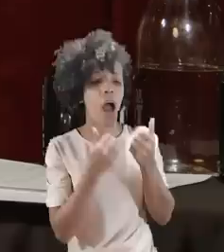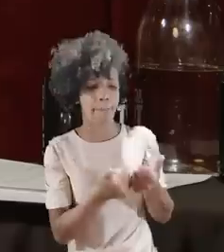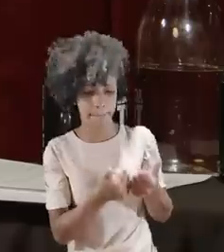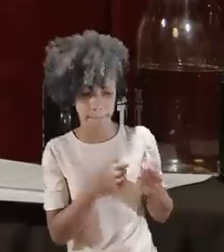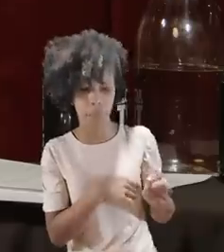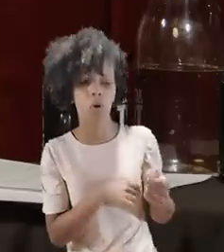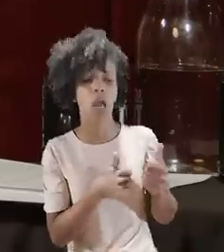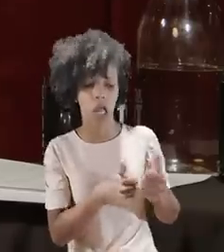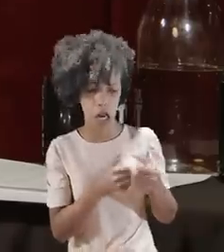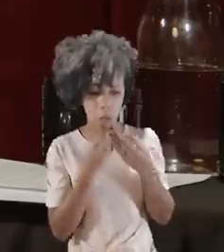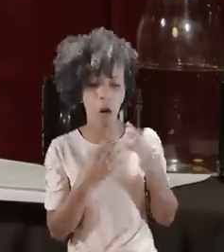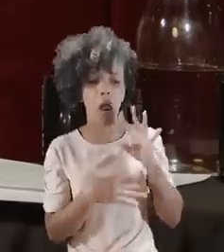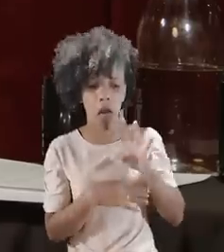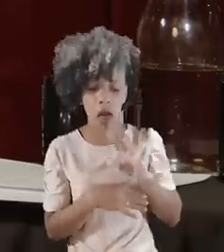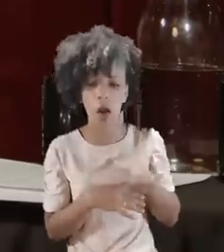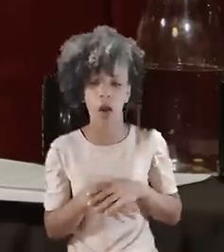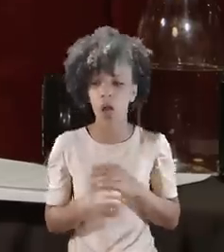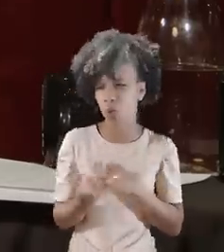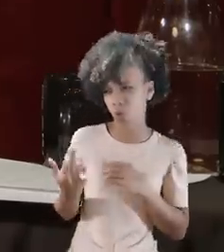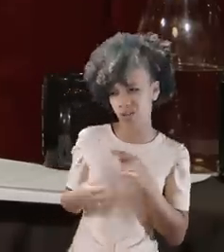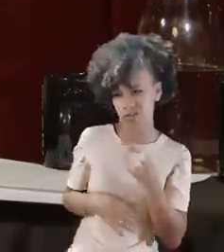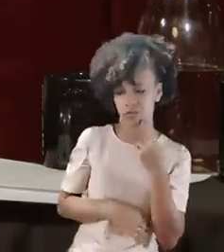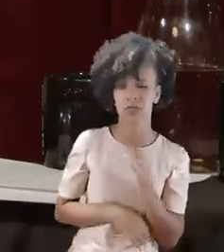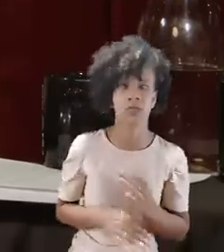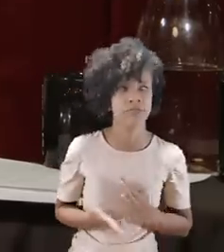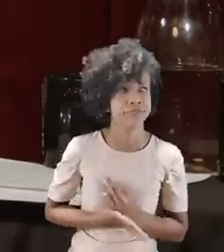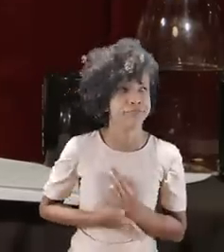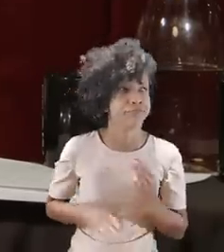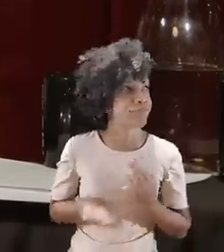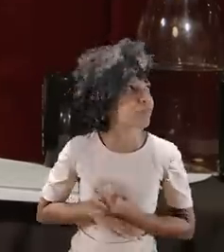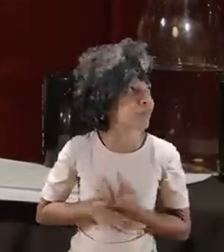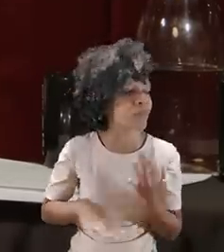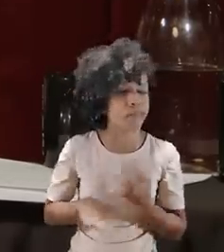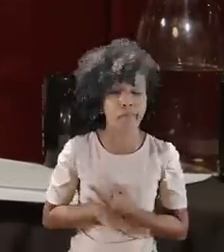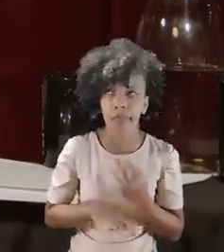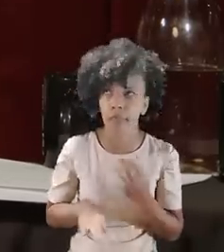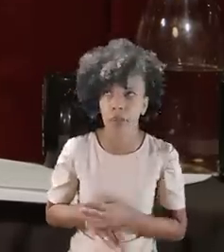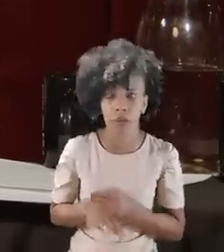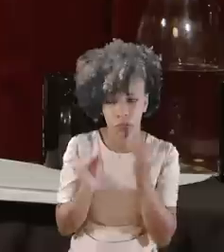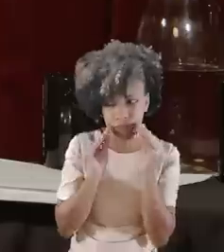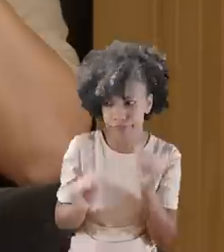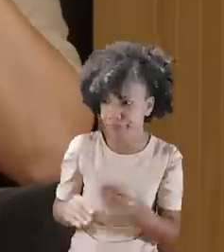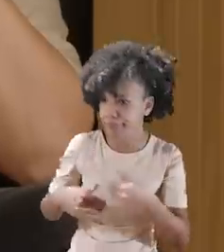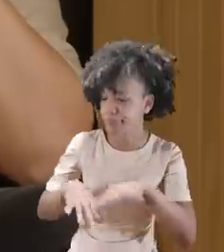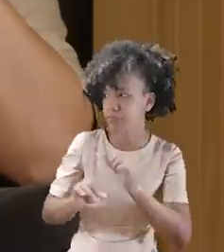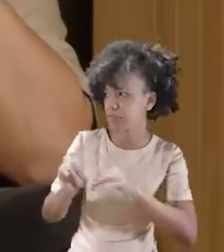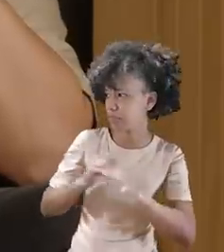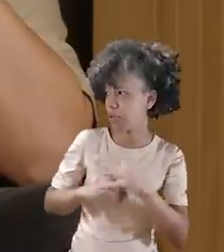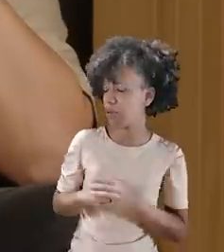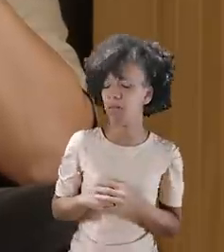boa a gente dá para ver com o cara é do bem legal e quando você fala mano que pessoa insuportável tá aí jogado na sociedade